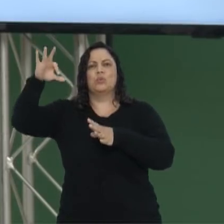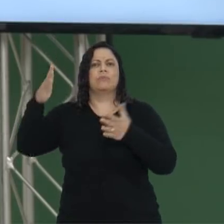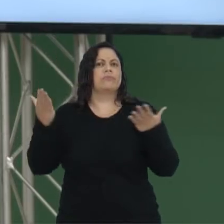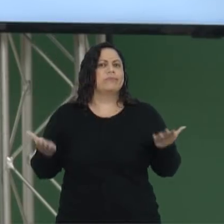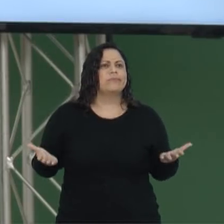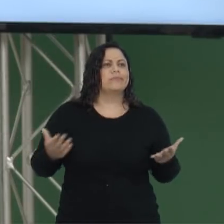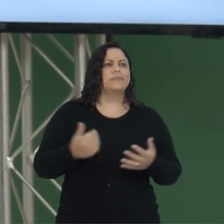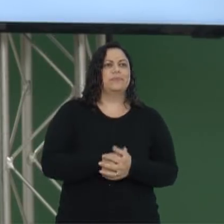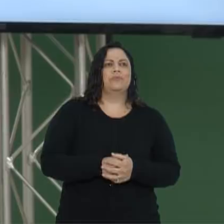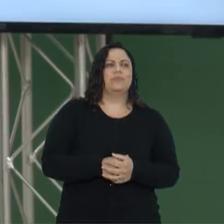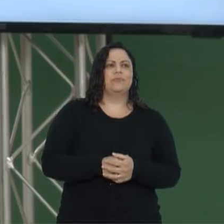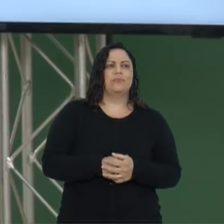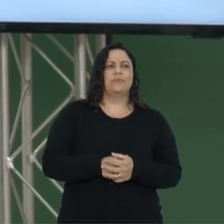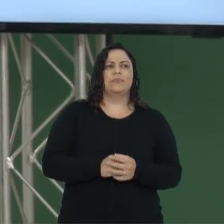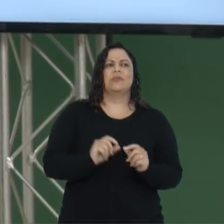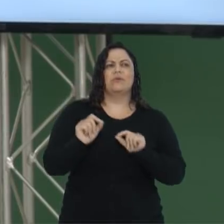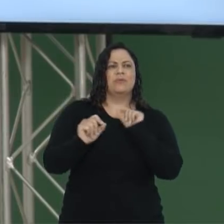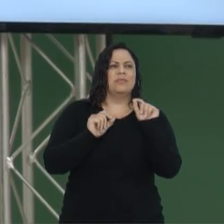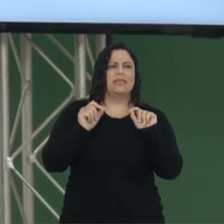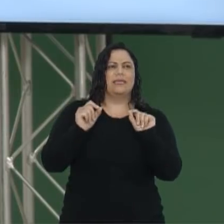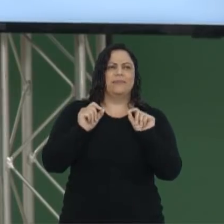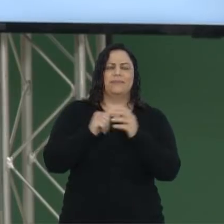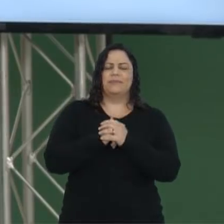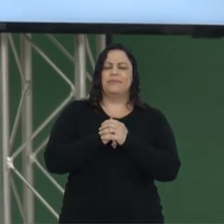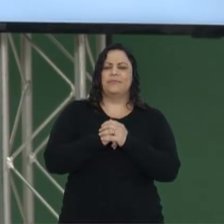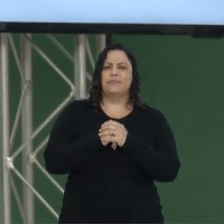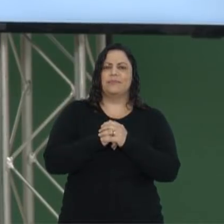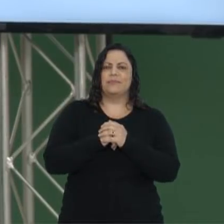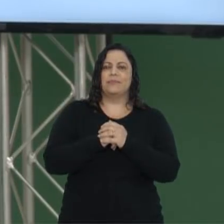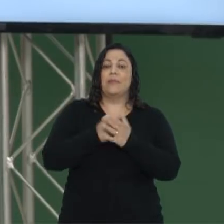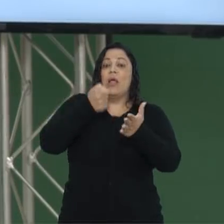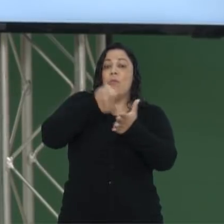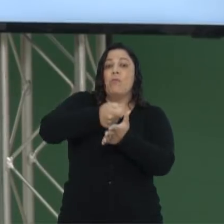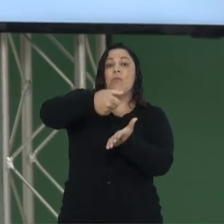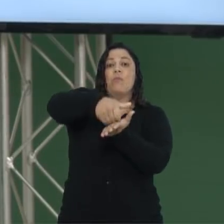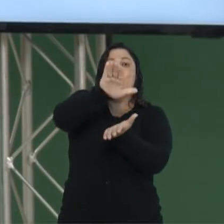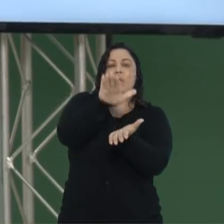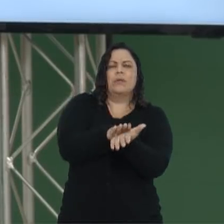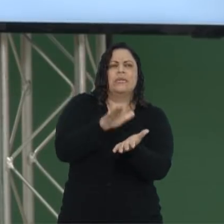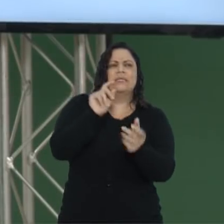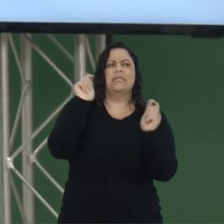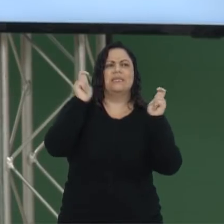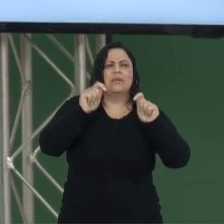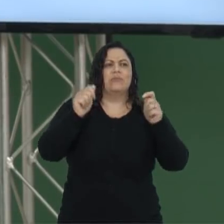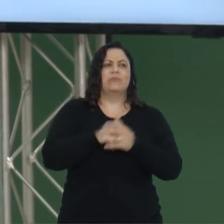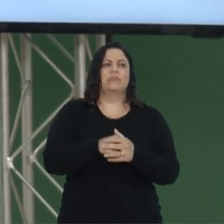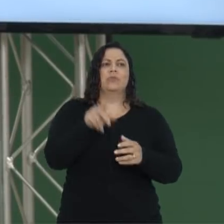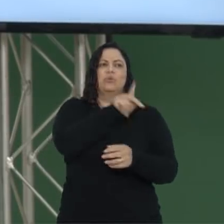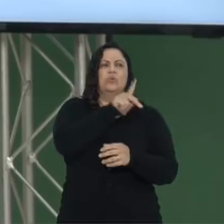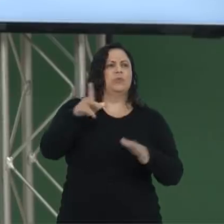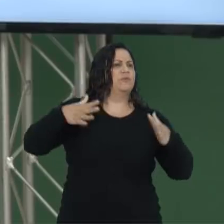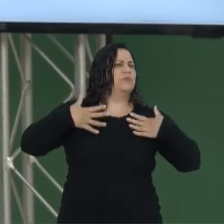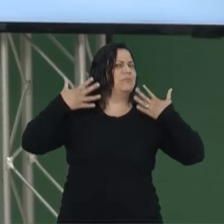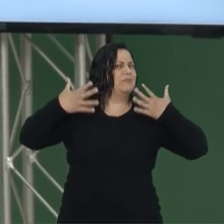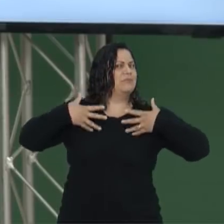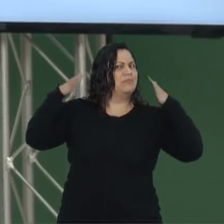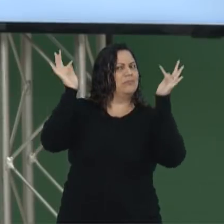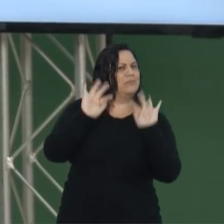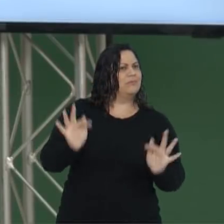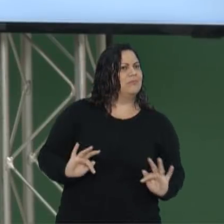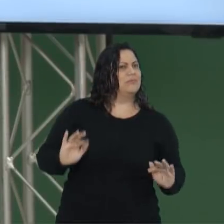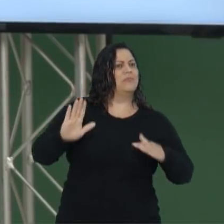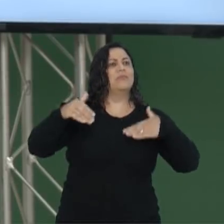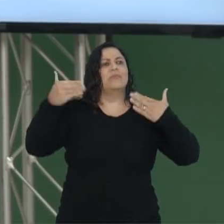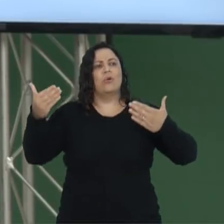jogador é passível o que aqui? Punição. Os professores estão contentes? o